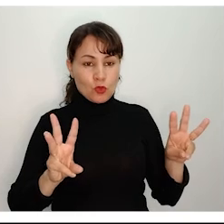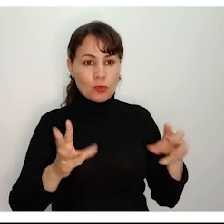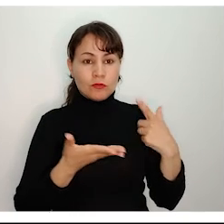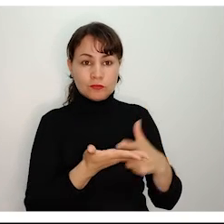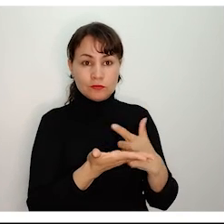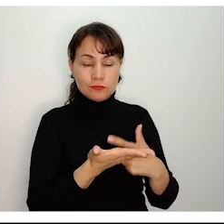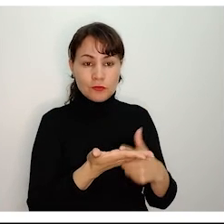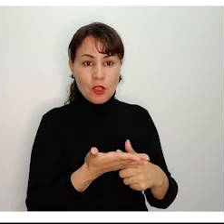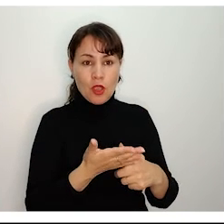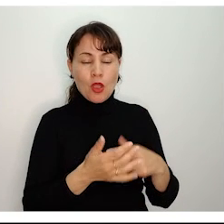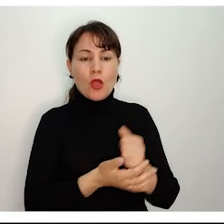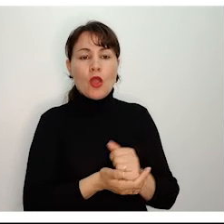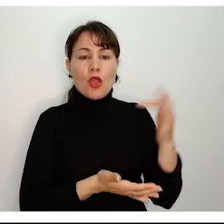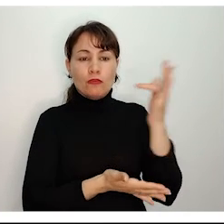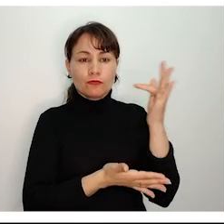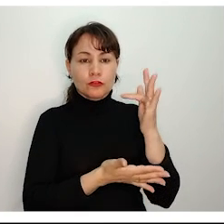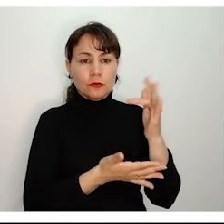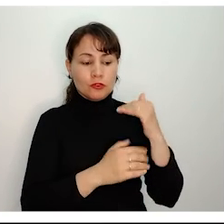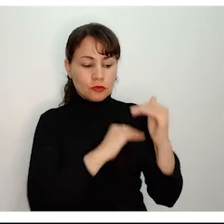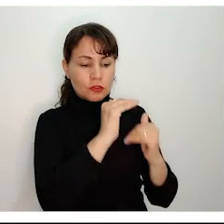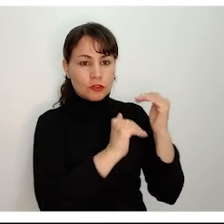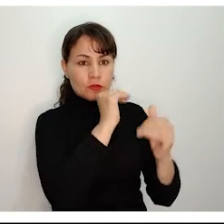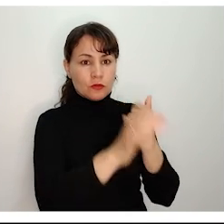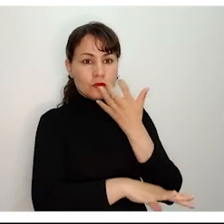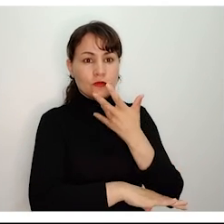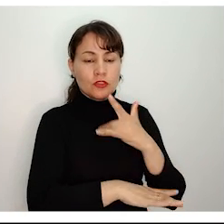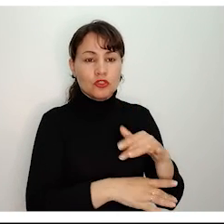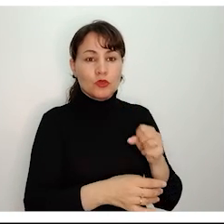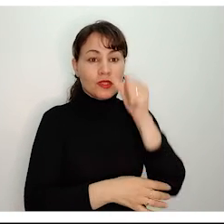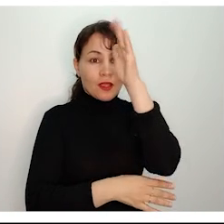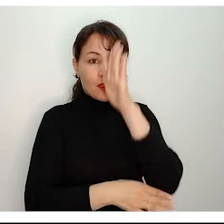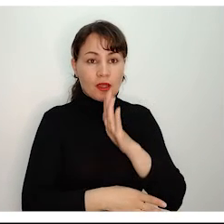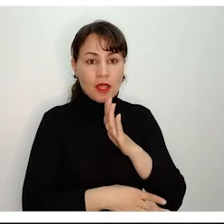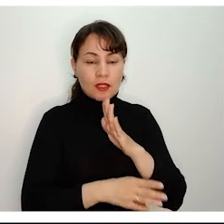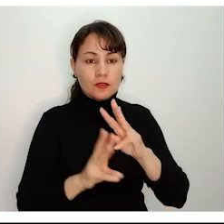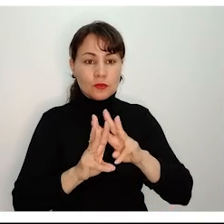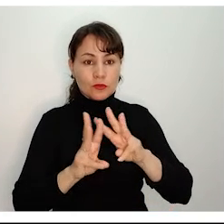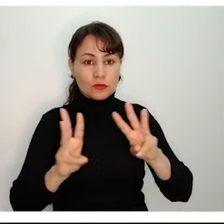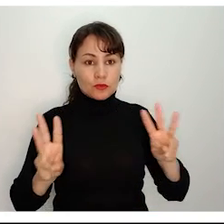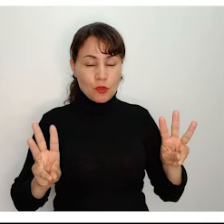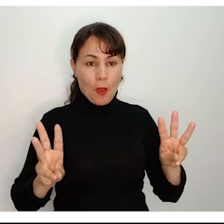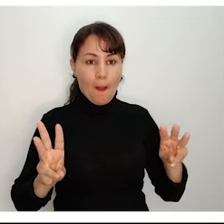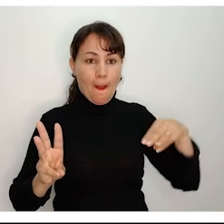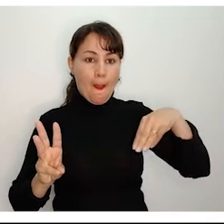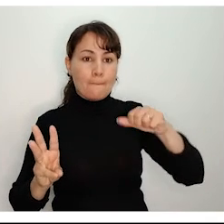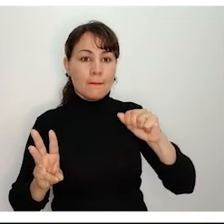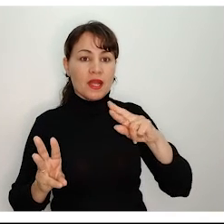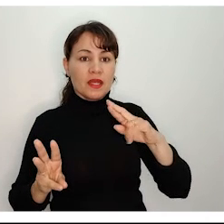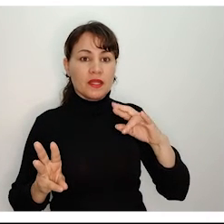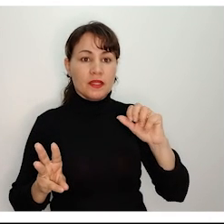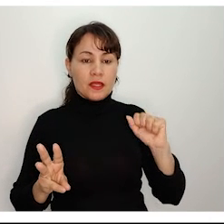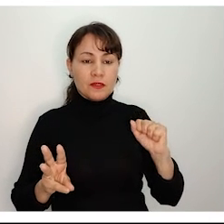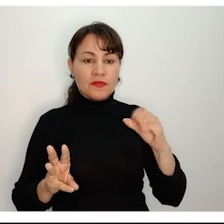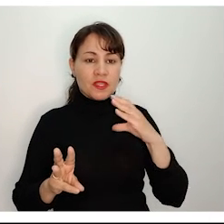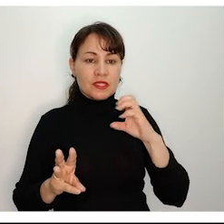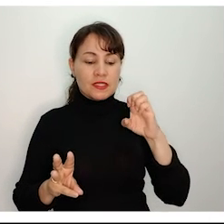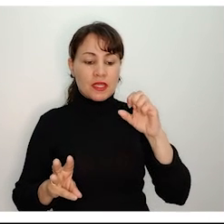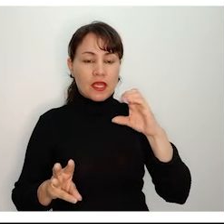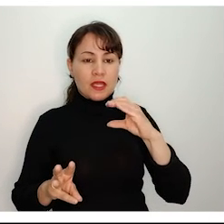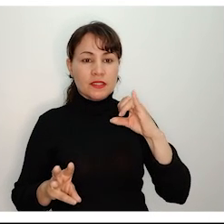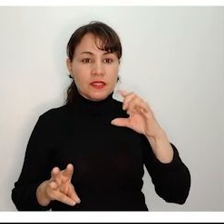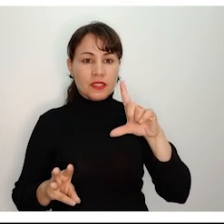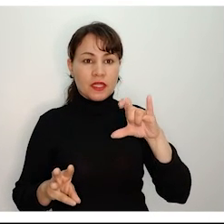Este e-book, Fundamentos do Desenvolvimento Infantil, está disponível gratuitamente no site da Fundação Maria Cecília